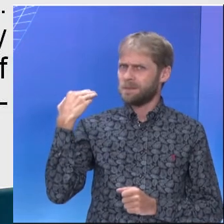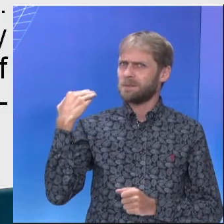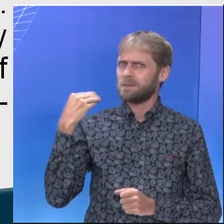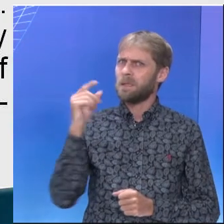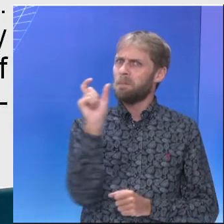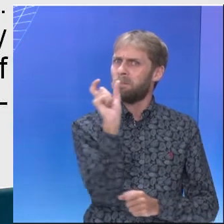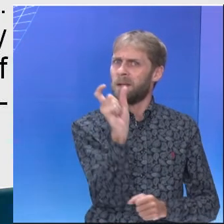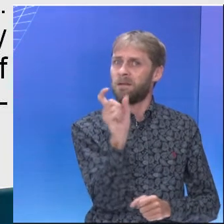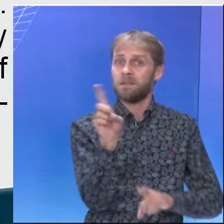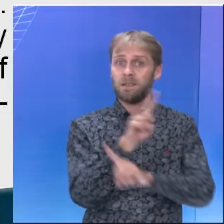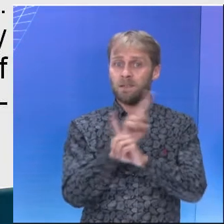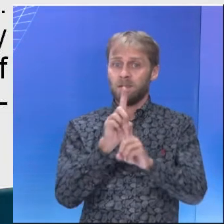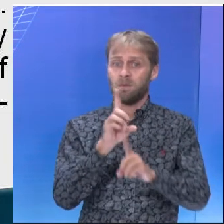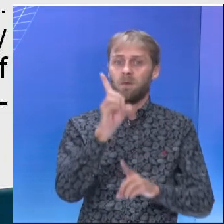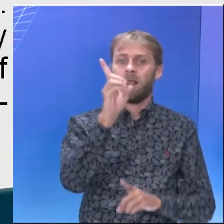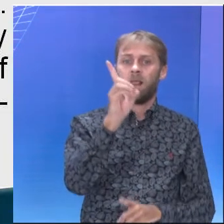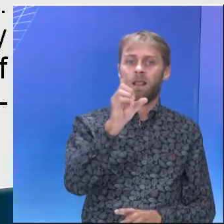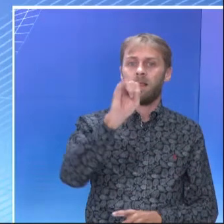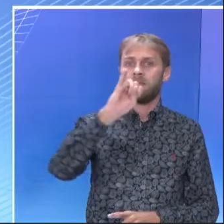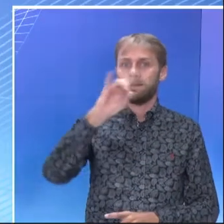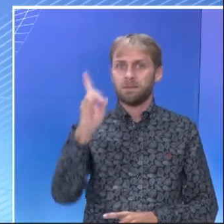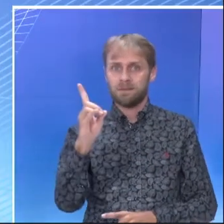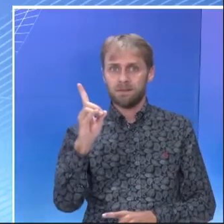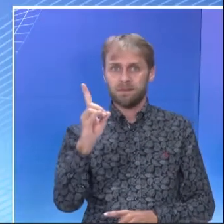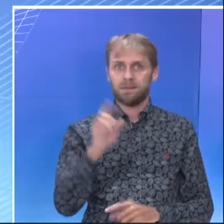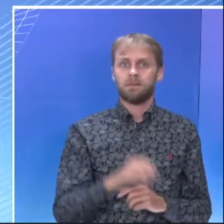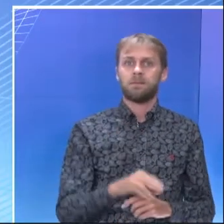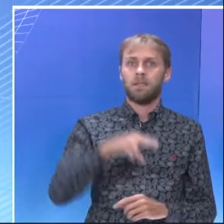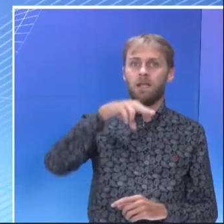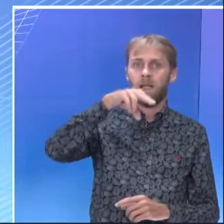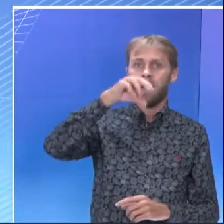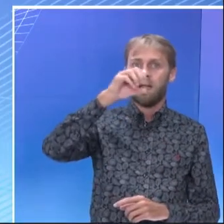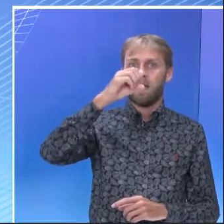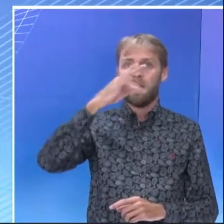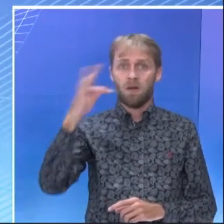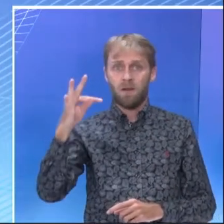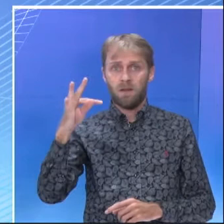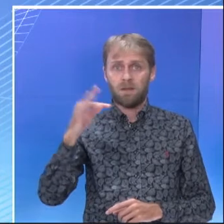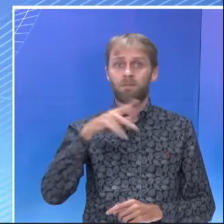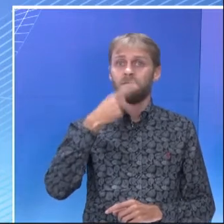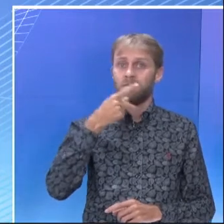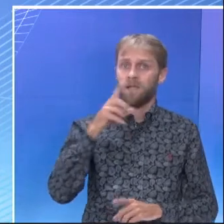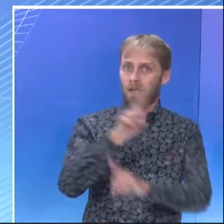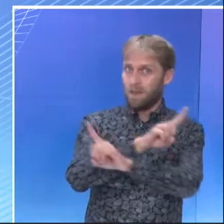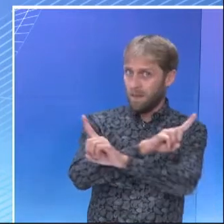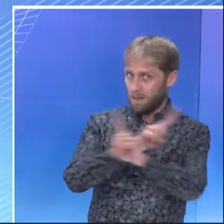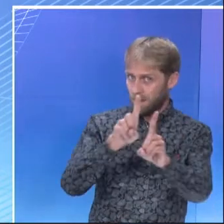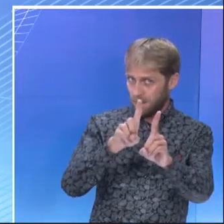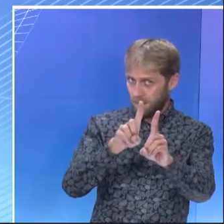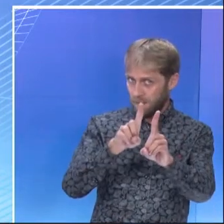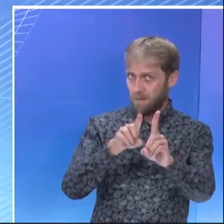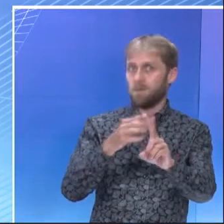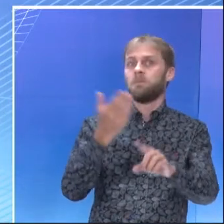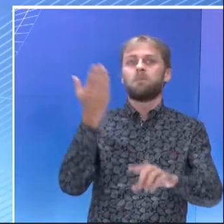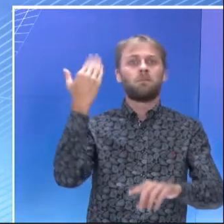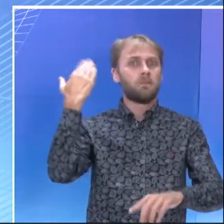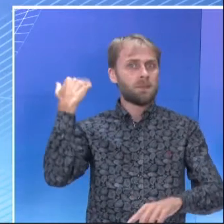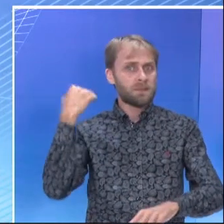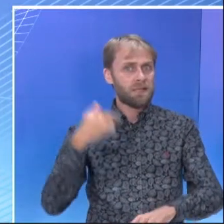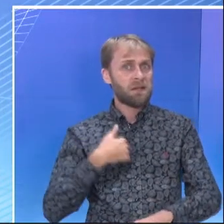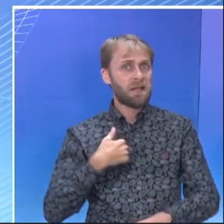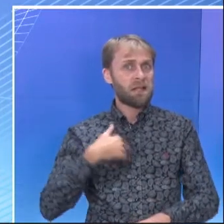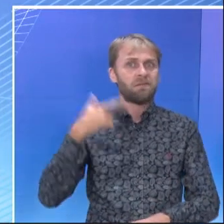O did e o not é uma negativa e está se referindo ao passado. Eu não tinha um